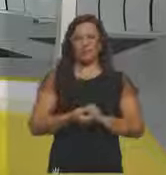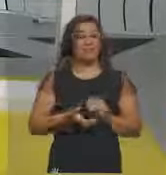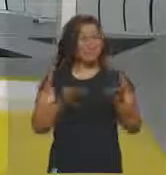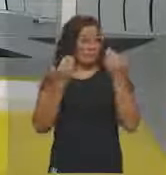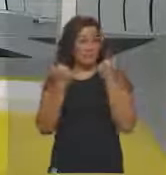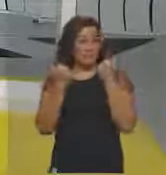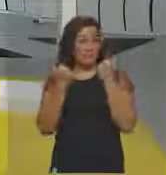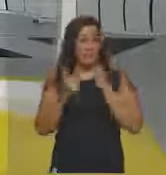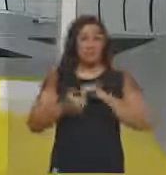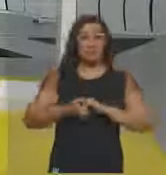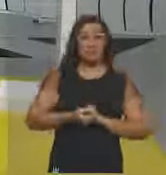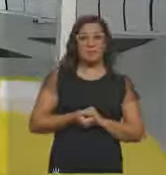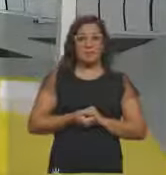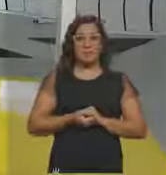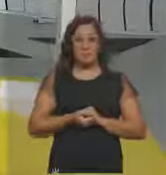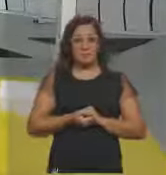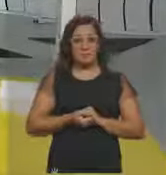Vamos lá.